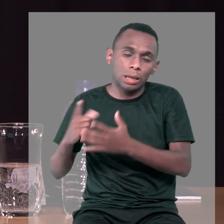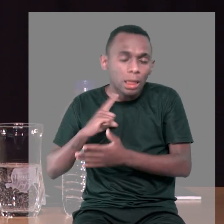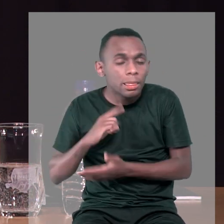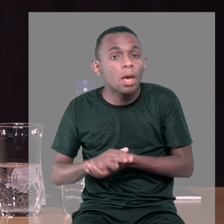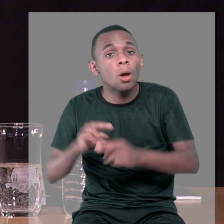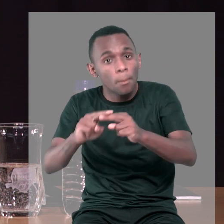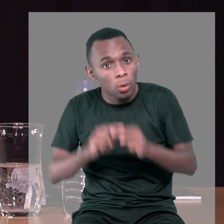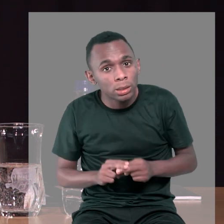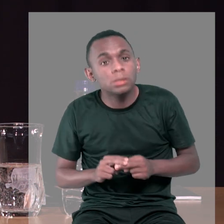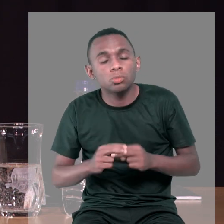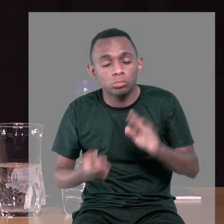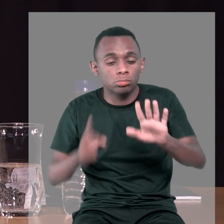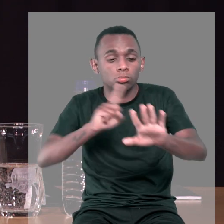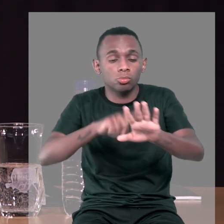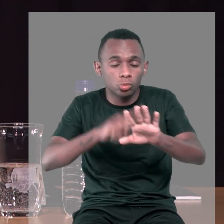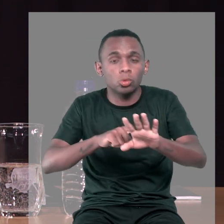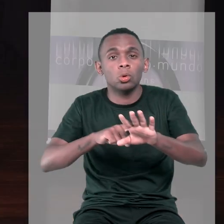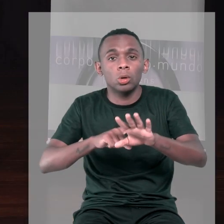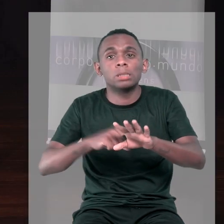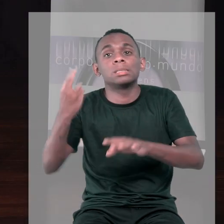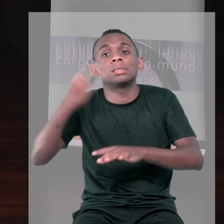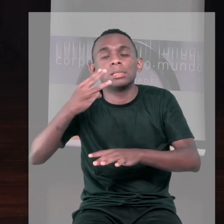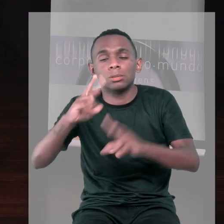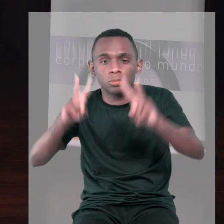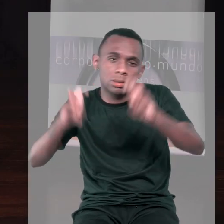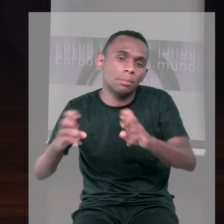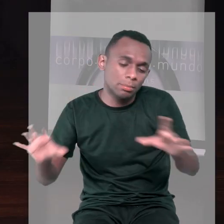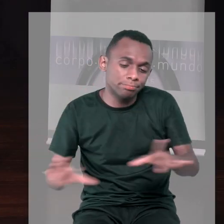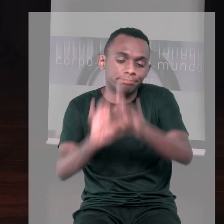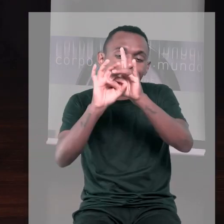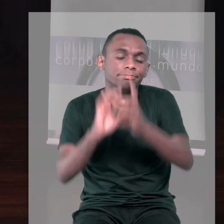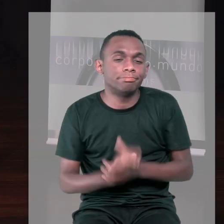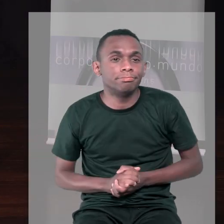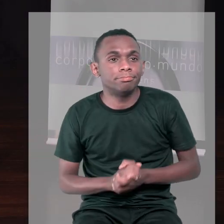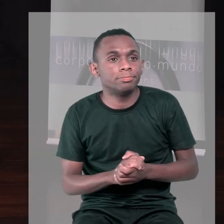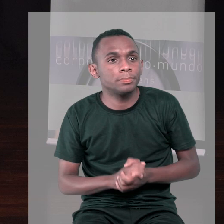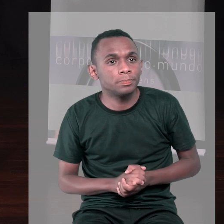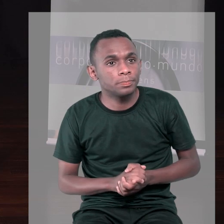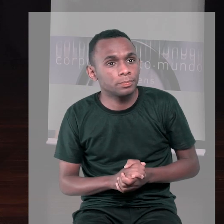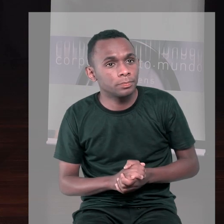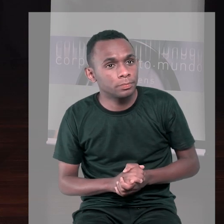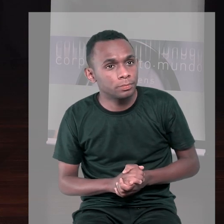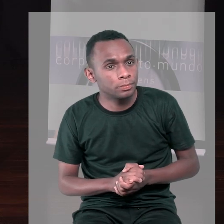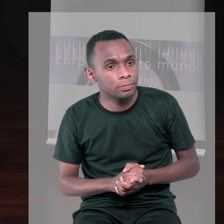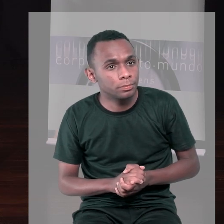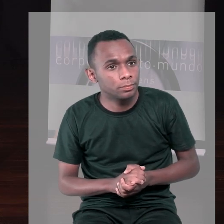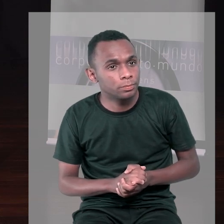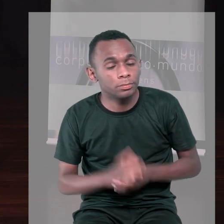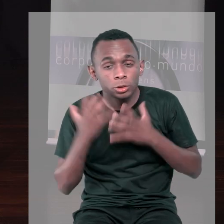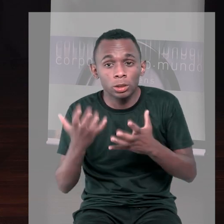a parte final do texto, para encerrar a minha comunicação.